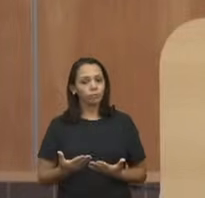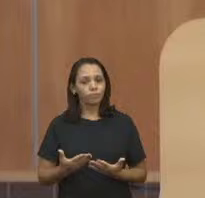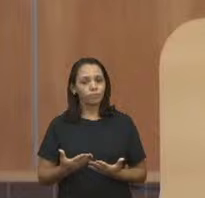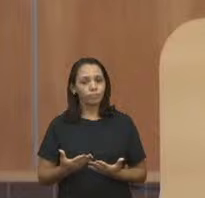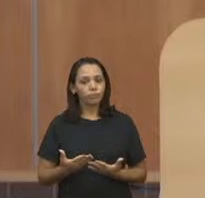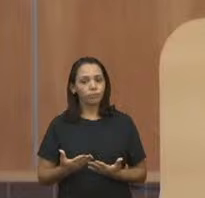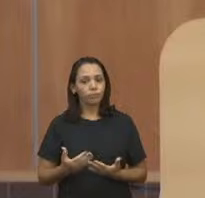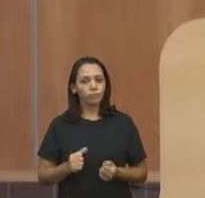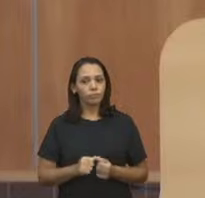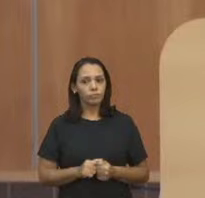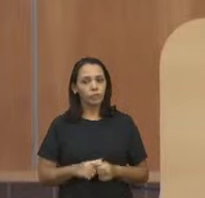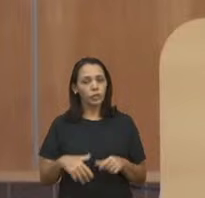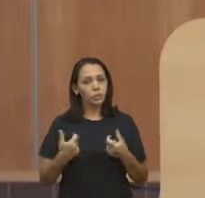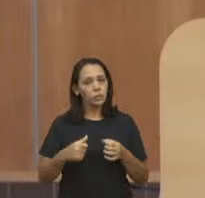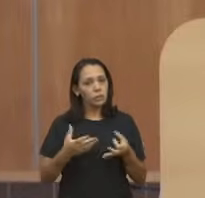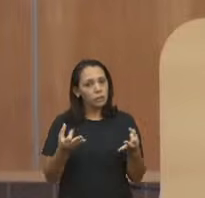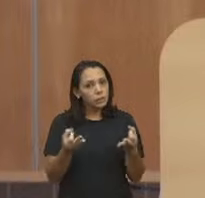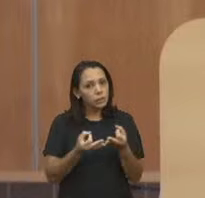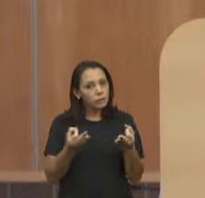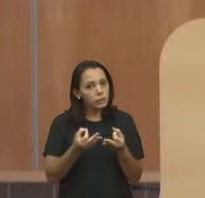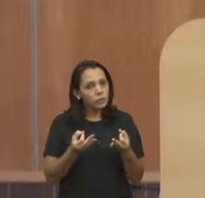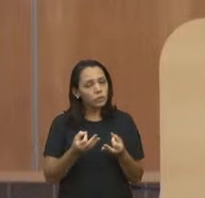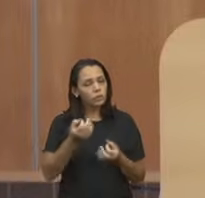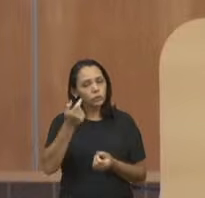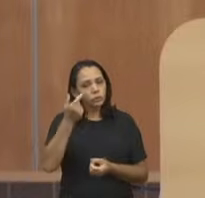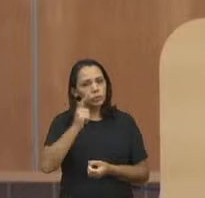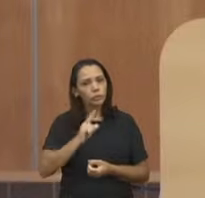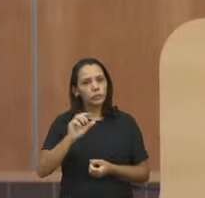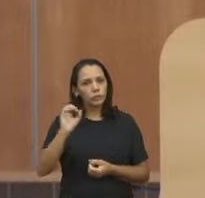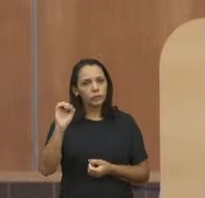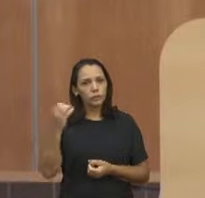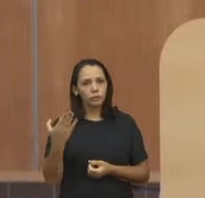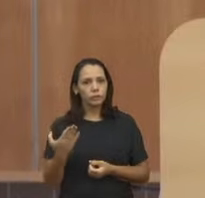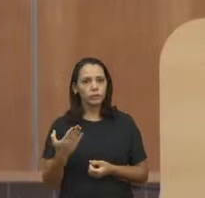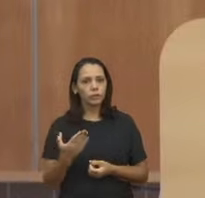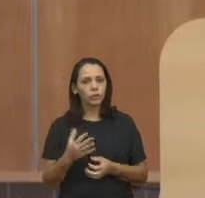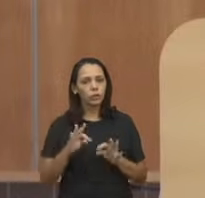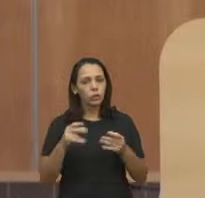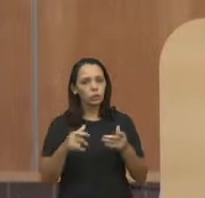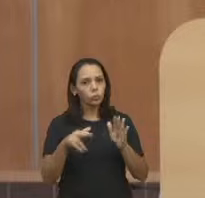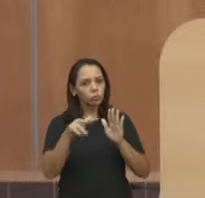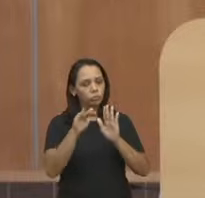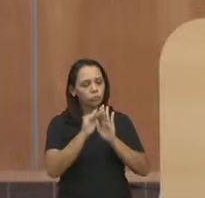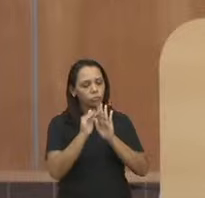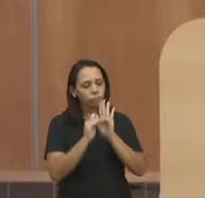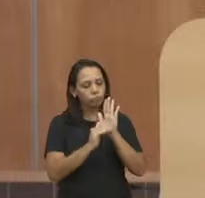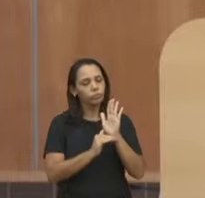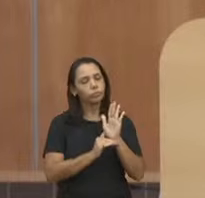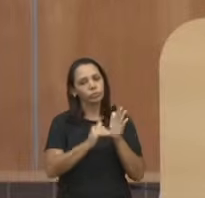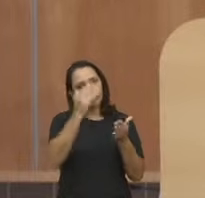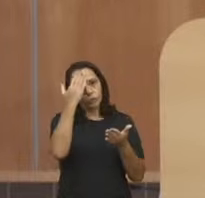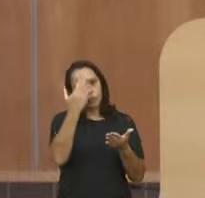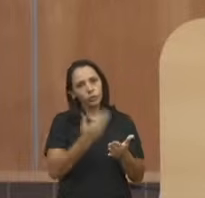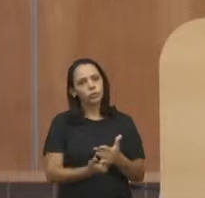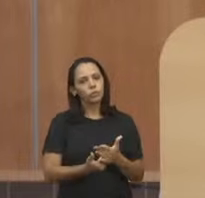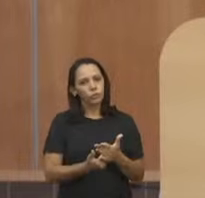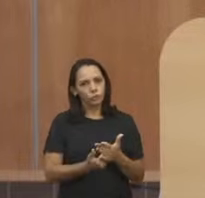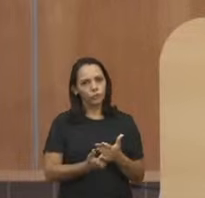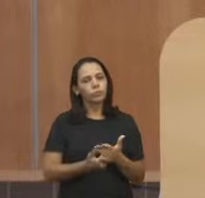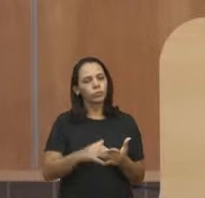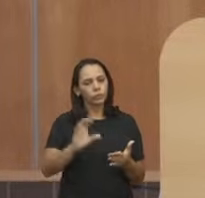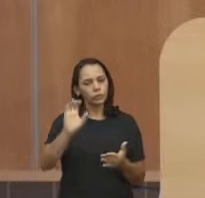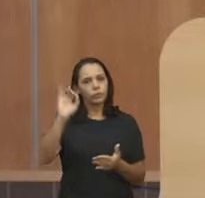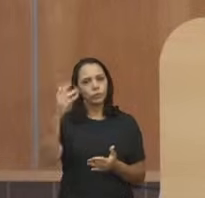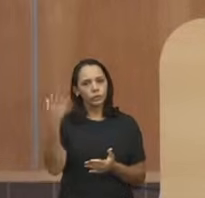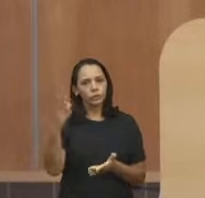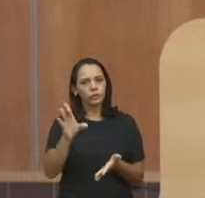coisas, depois não ter condições de cumprir, e eu tenho certeza que o que está aqui nesse projeto é o que o prefeito vai conseguir